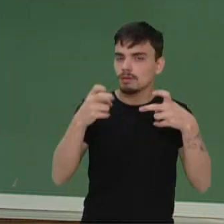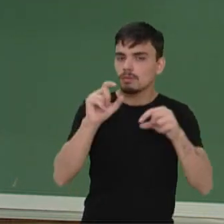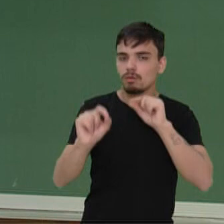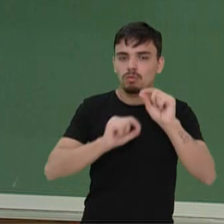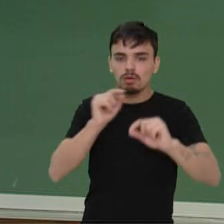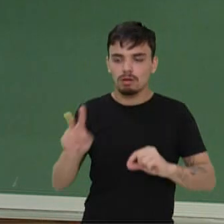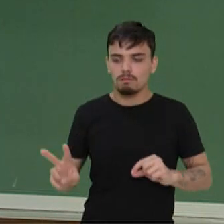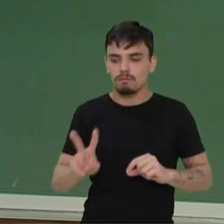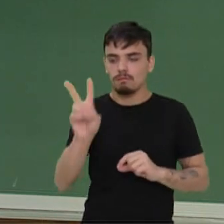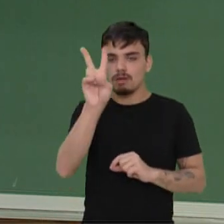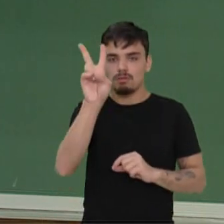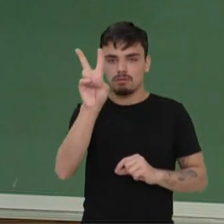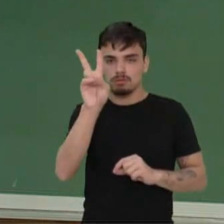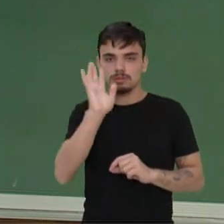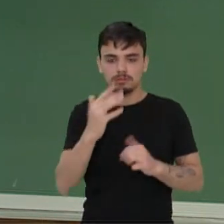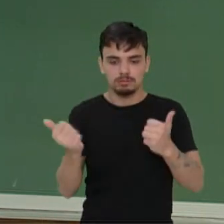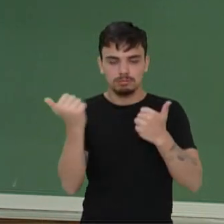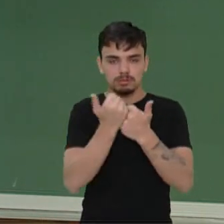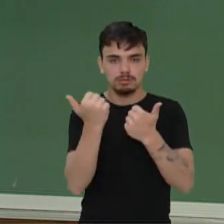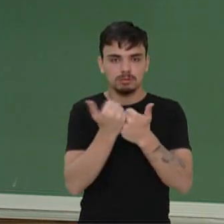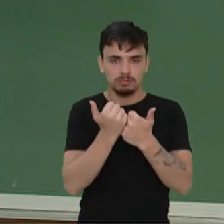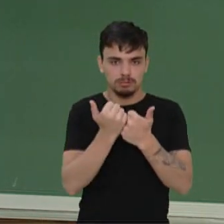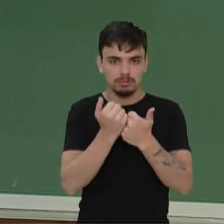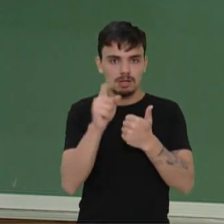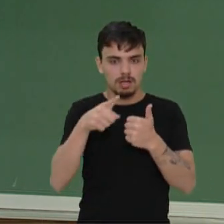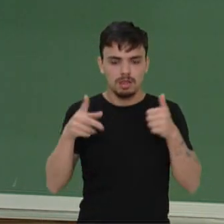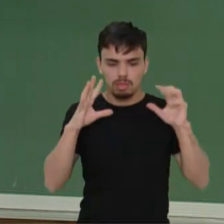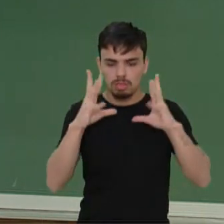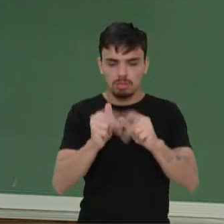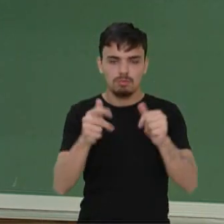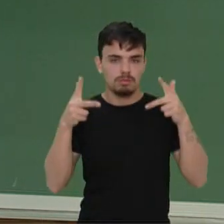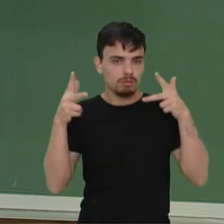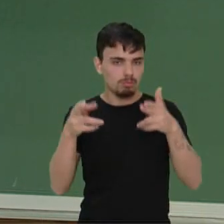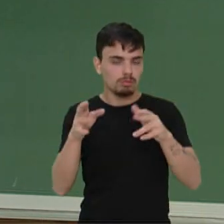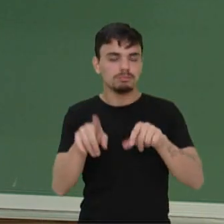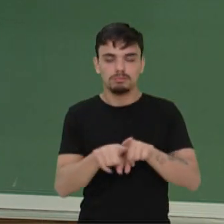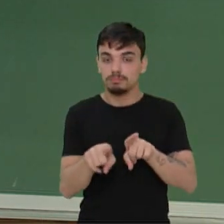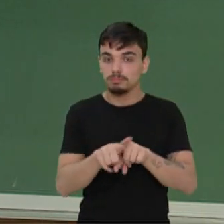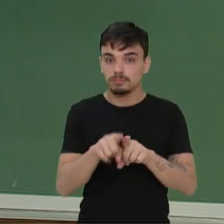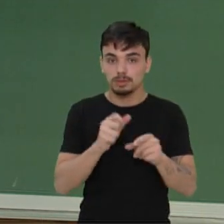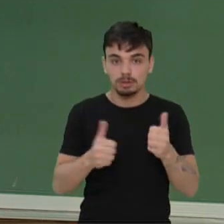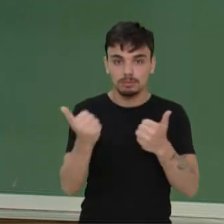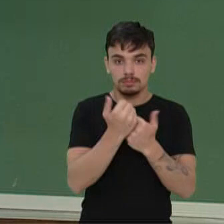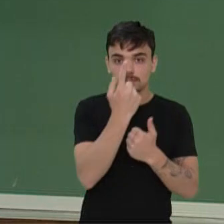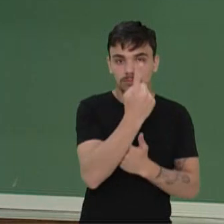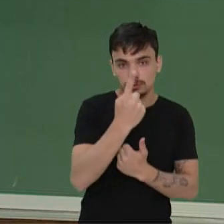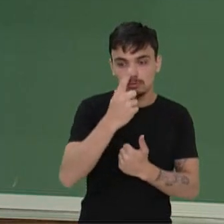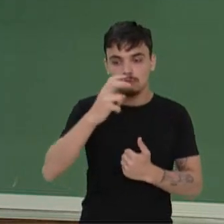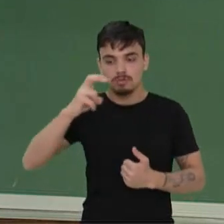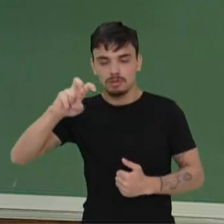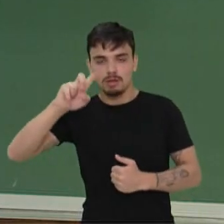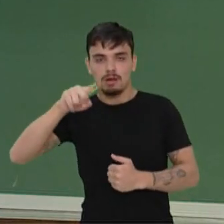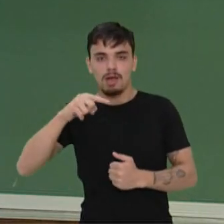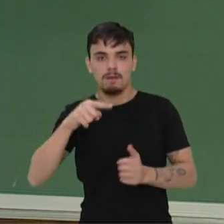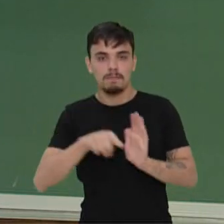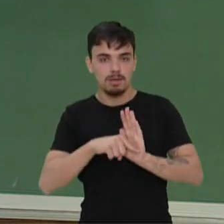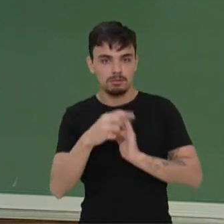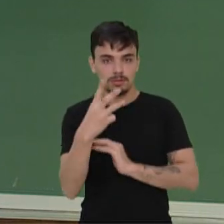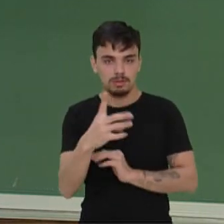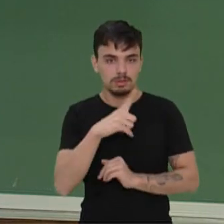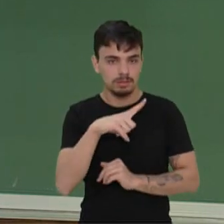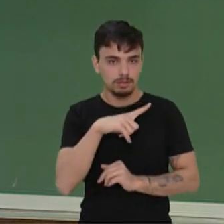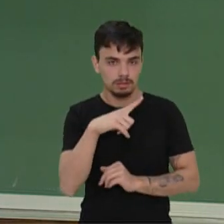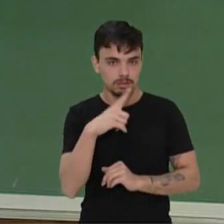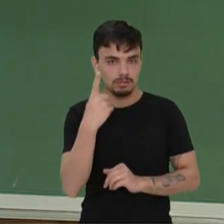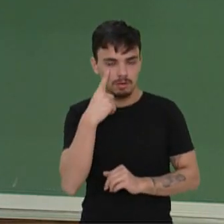valores, são quando substitui na função, são todos iguais, né? Ou seja, se eu trocar o 1 e o 5 lá na minha função, o resultado é menos 3, como está aí,